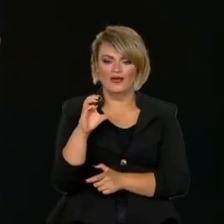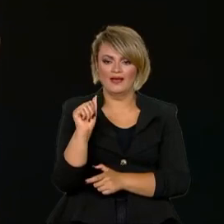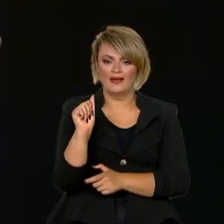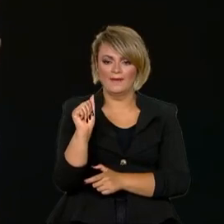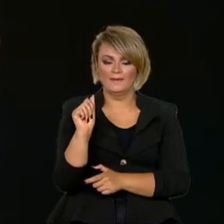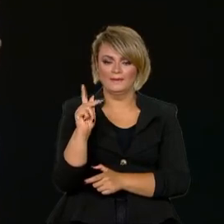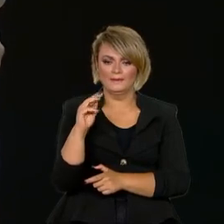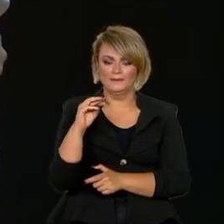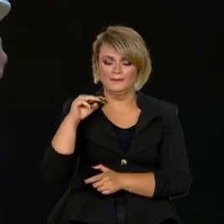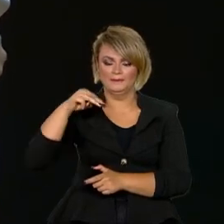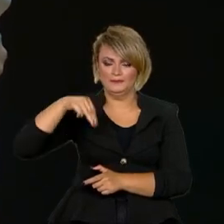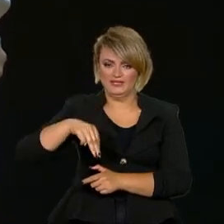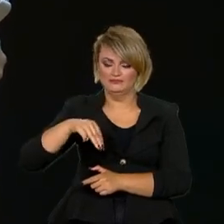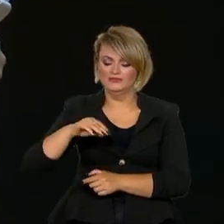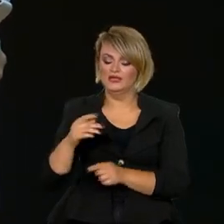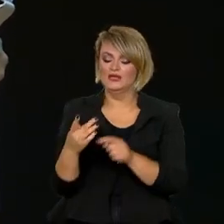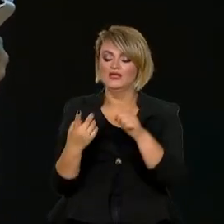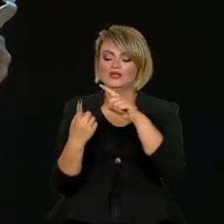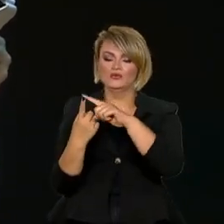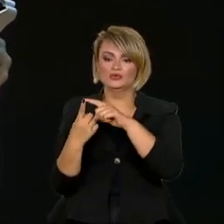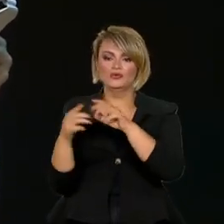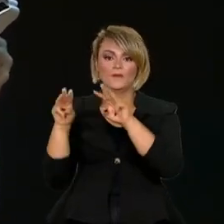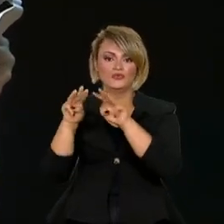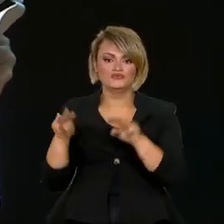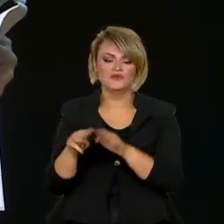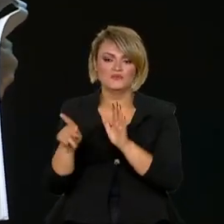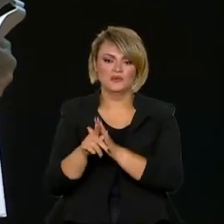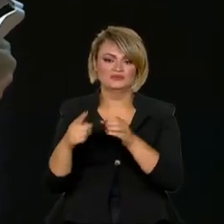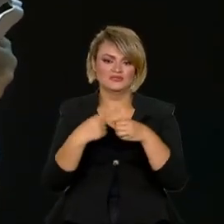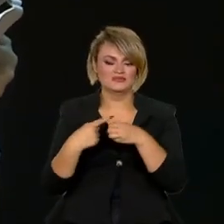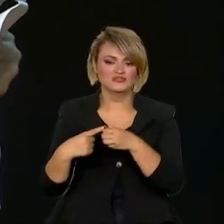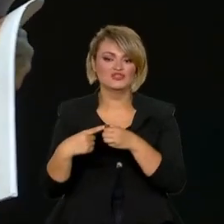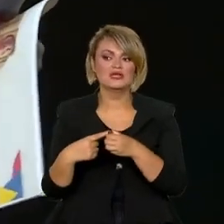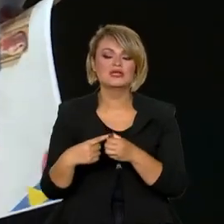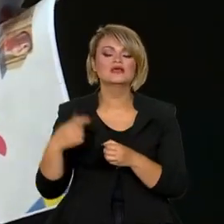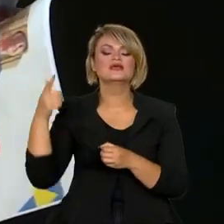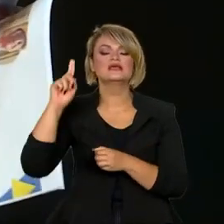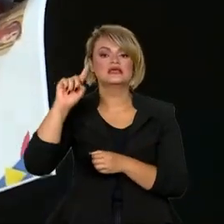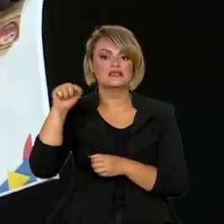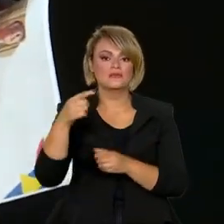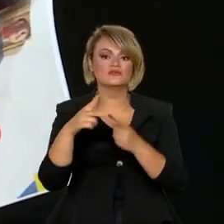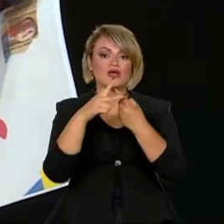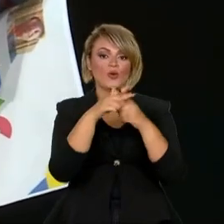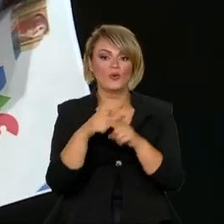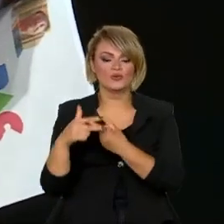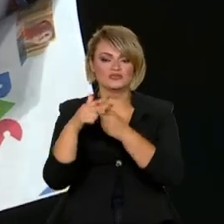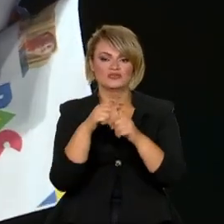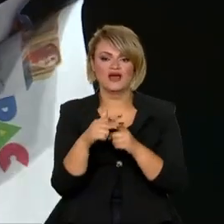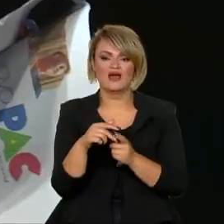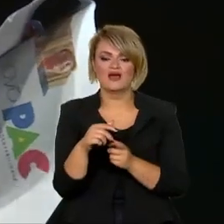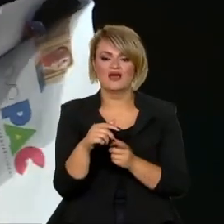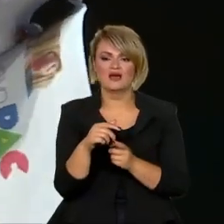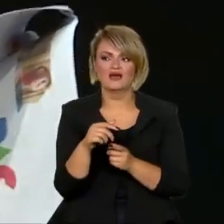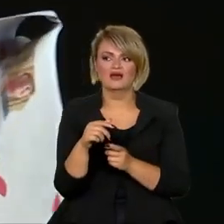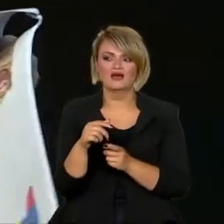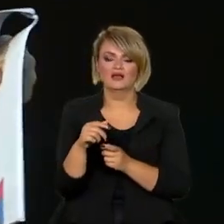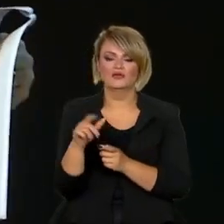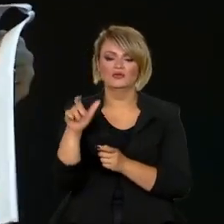a outra o Museu da Cidade. E, por fim, a restauração da azulejaria do adro do